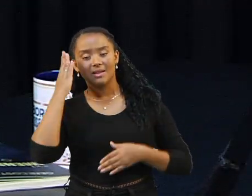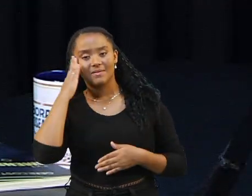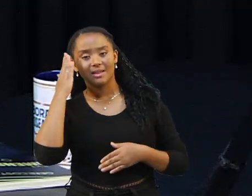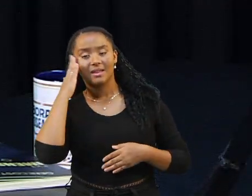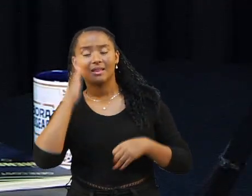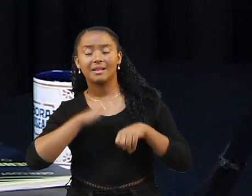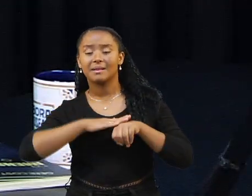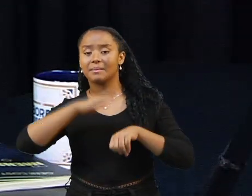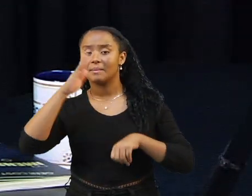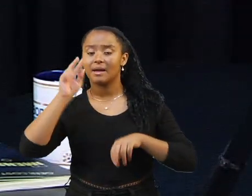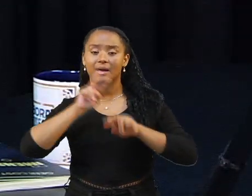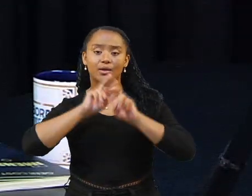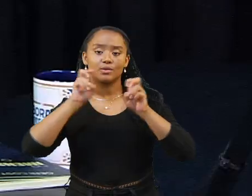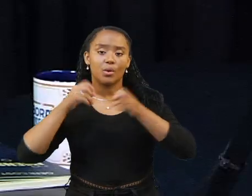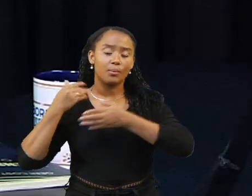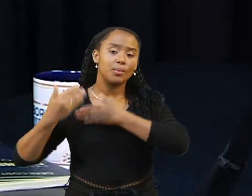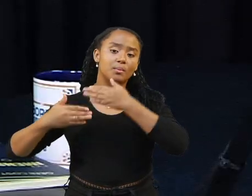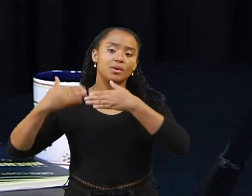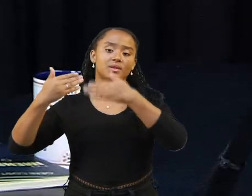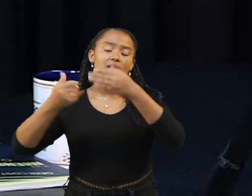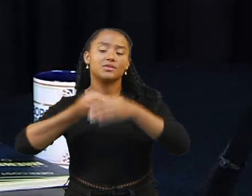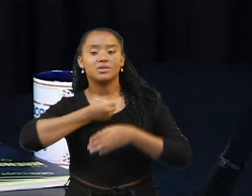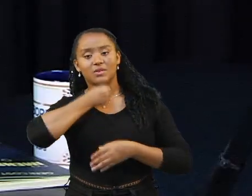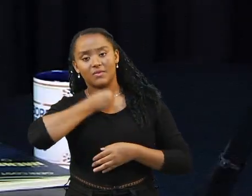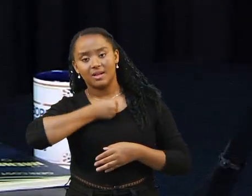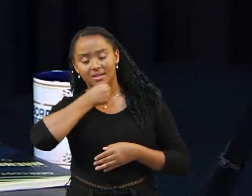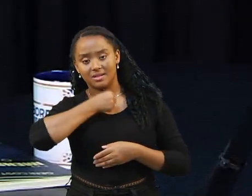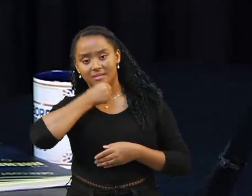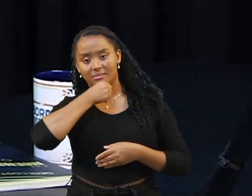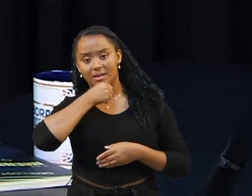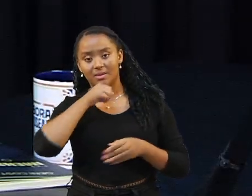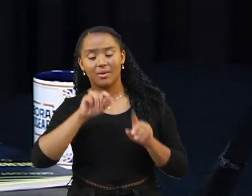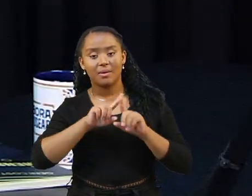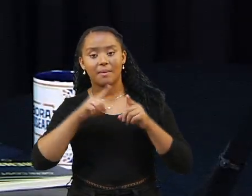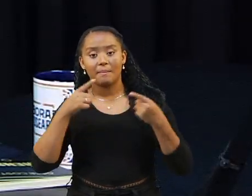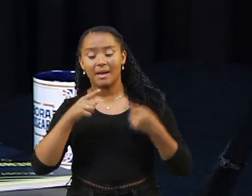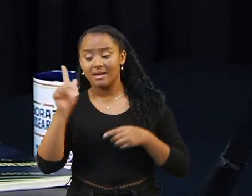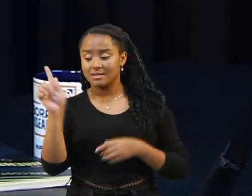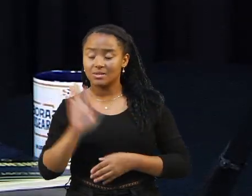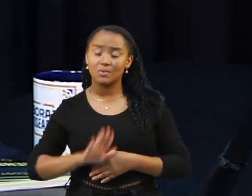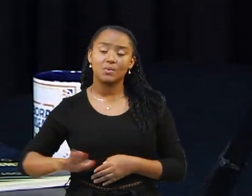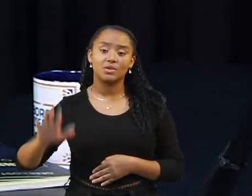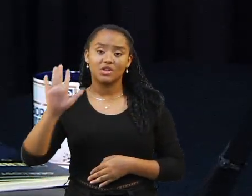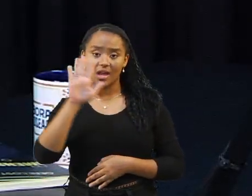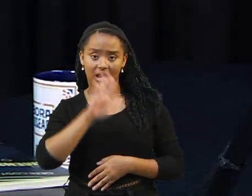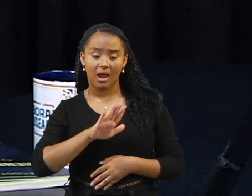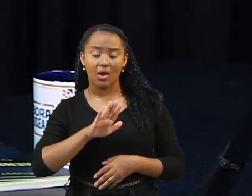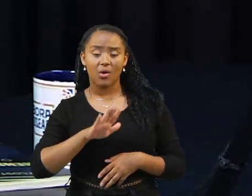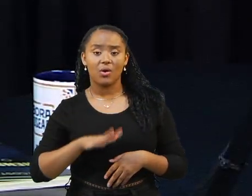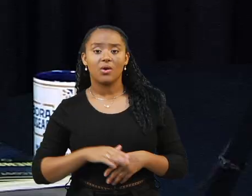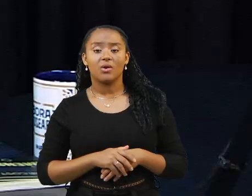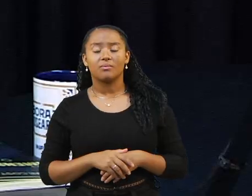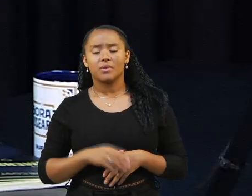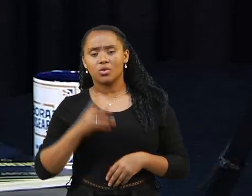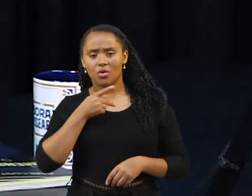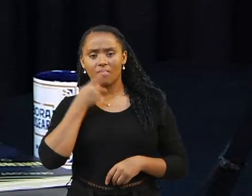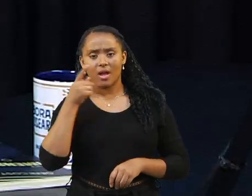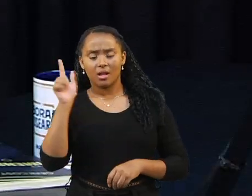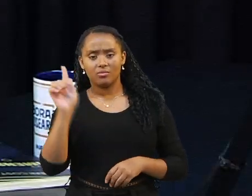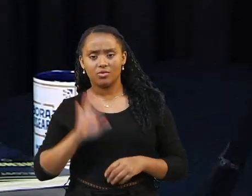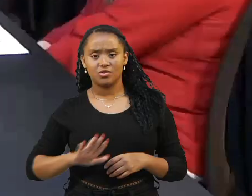governamentais teriam que entender muito mais sobre o processo de envelhecimento. Mas, de forma